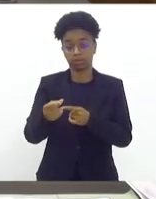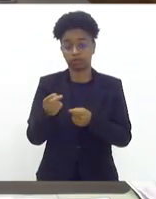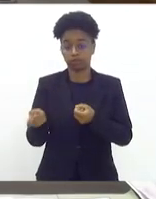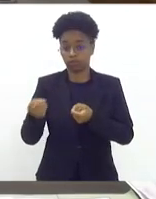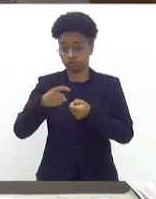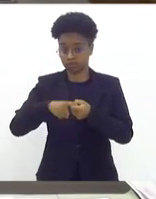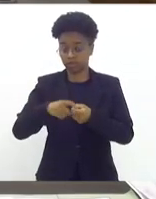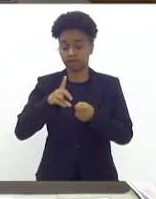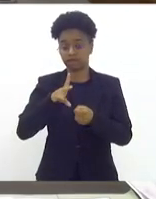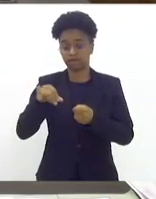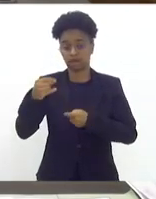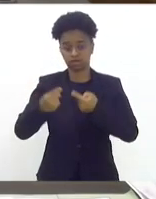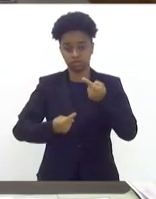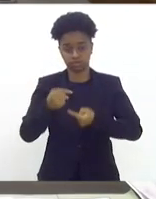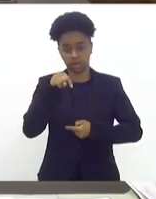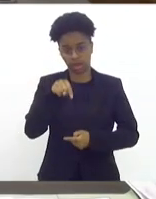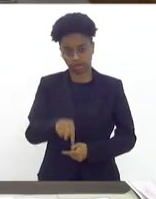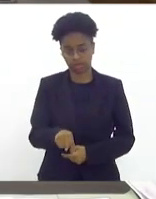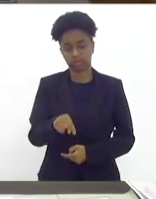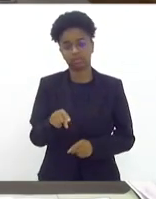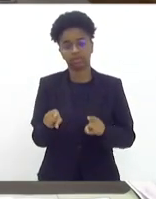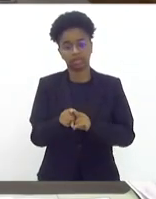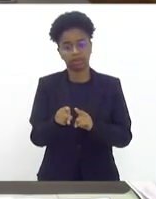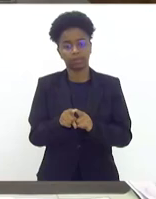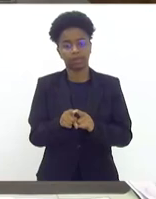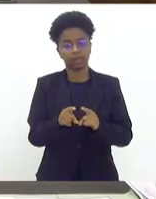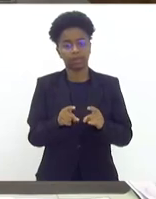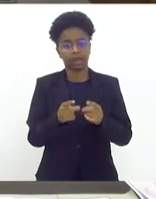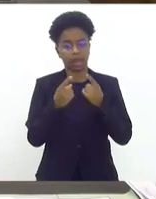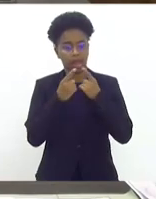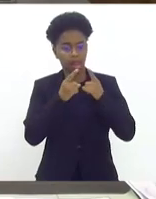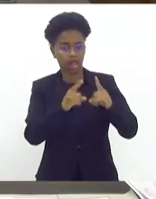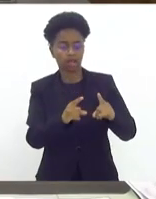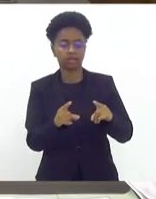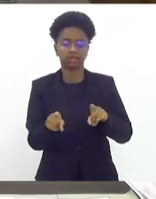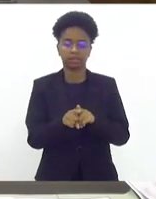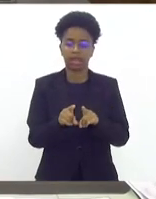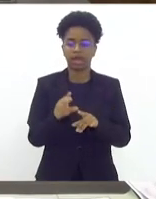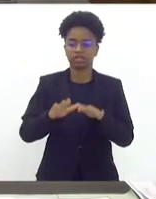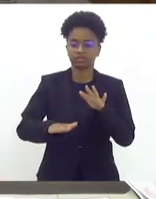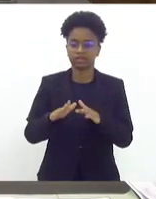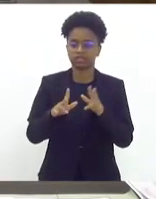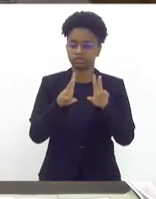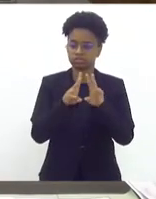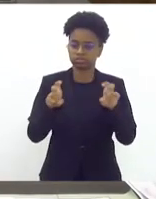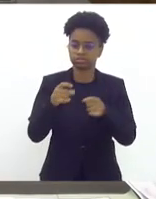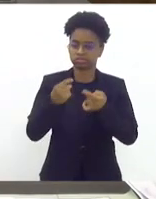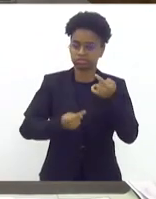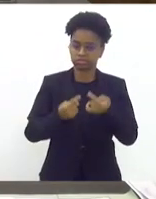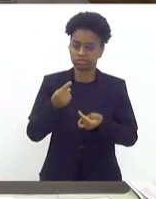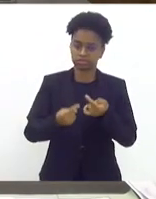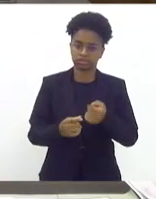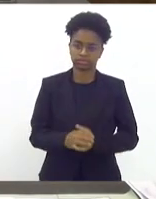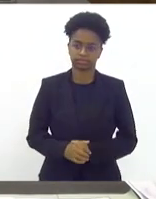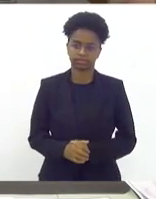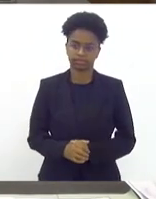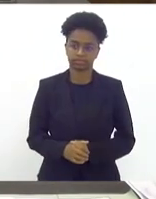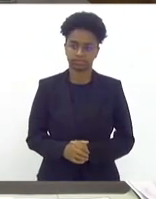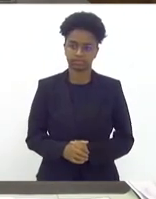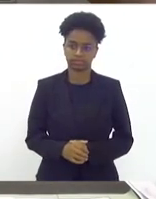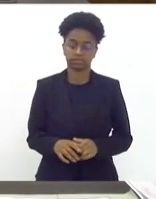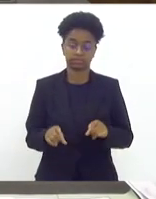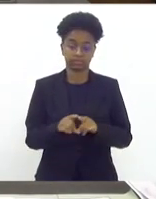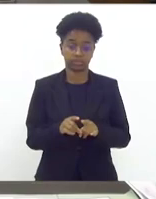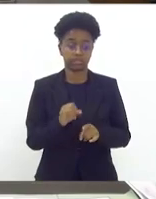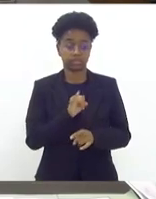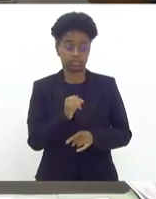objeto de uma ampla discussão aqui, confrontando muitas vezes ali, esbarrando no mérito da questão. Se Vossa Excelência... Não sei se o deputado Luiz Paulo, o deputado